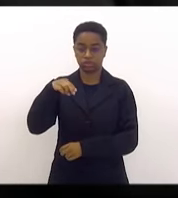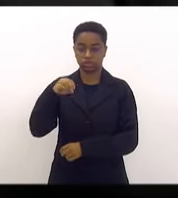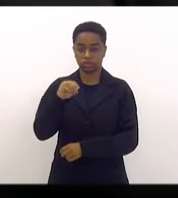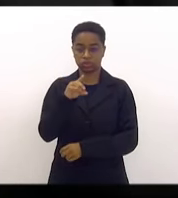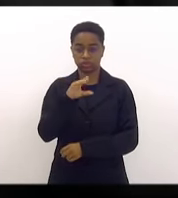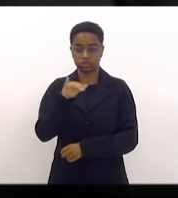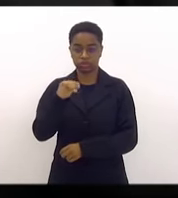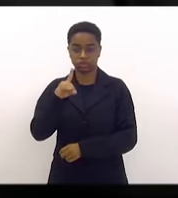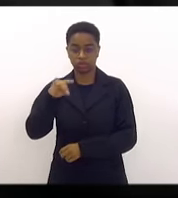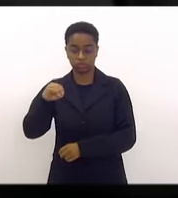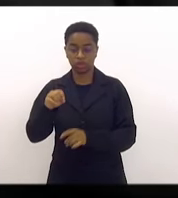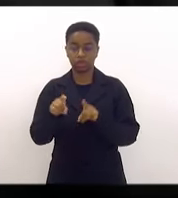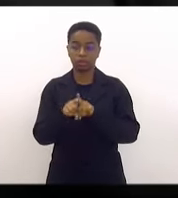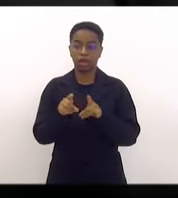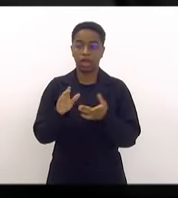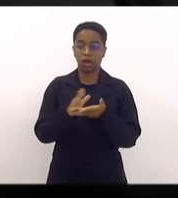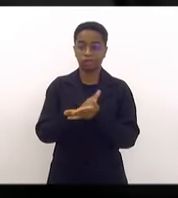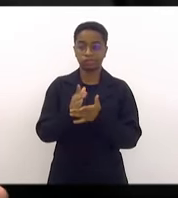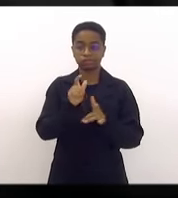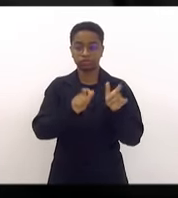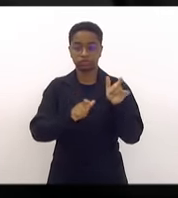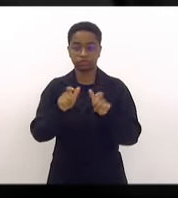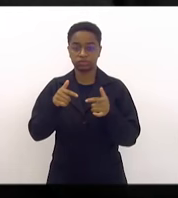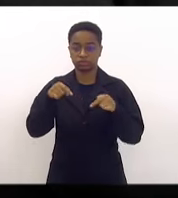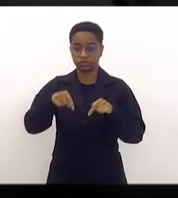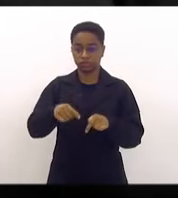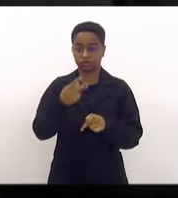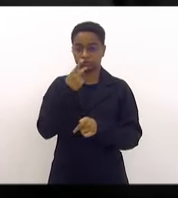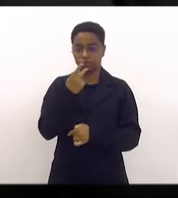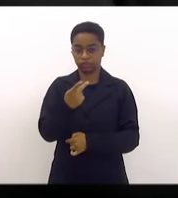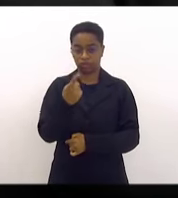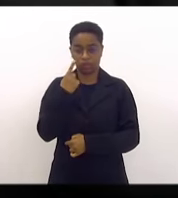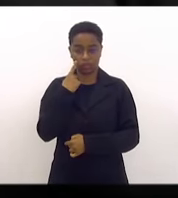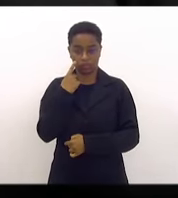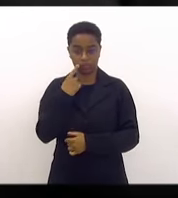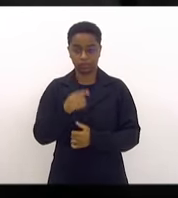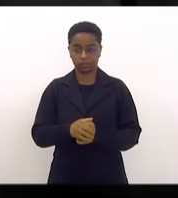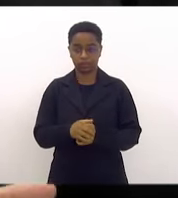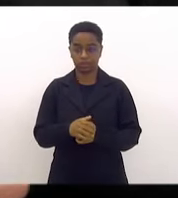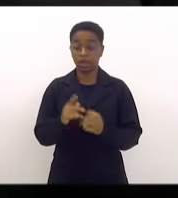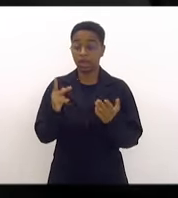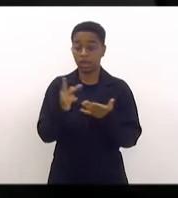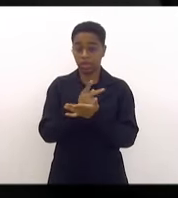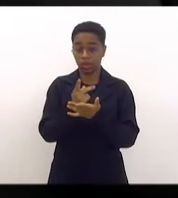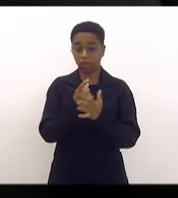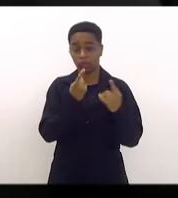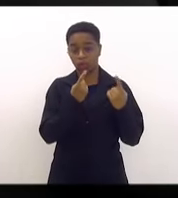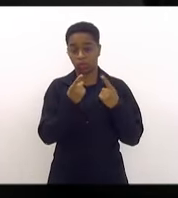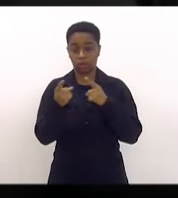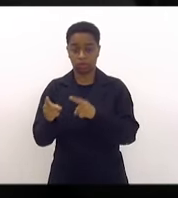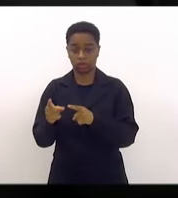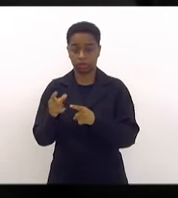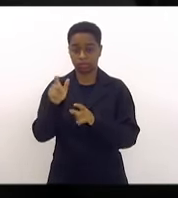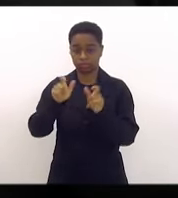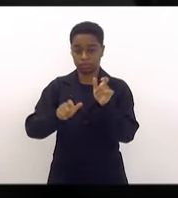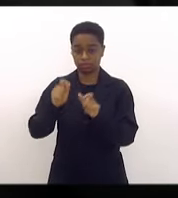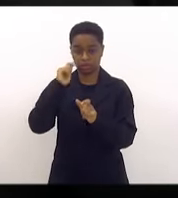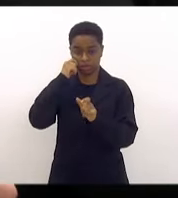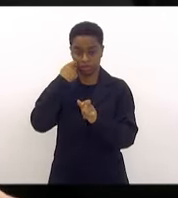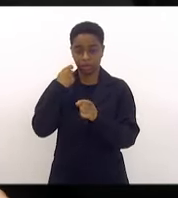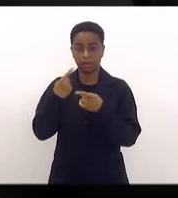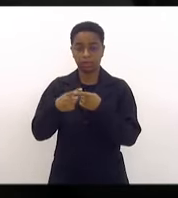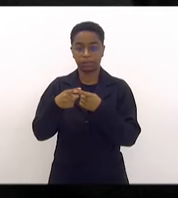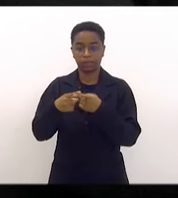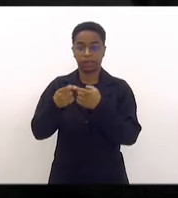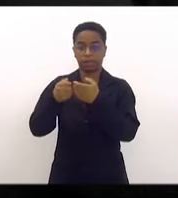algumas pessoas eh no debate eles trouxeram que olha Eh esses erros são contra pessoas negras as pessoas negras estão sendo